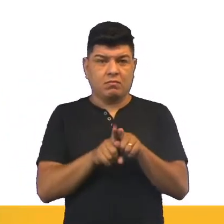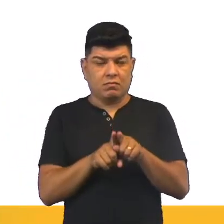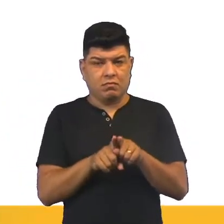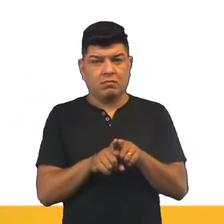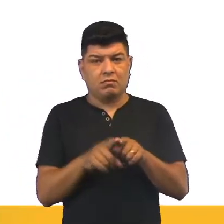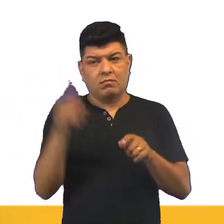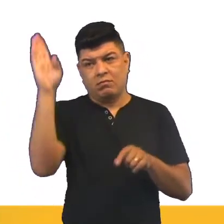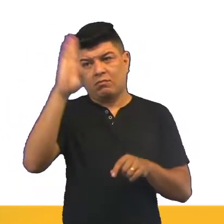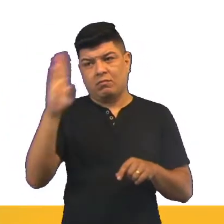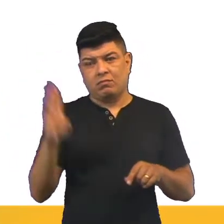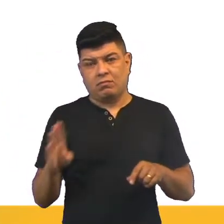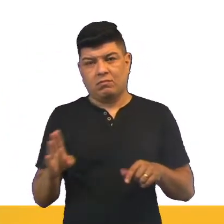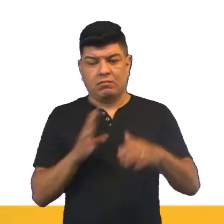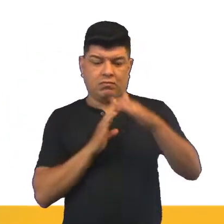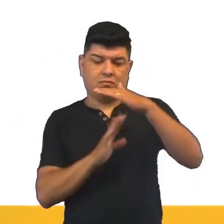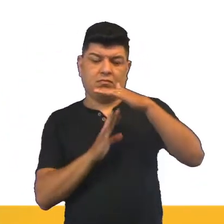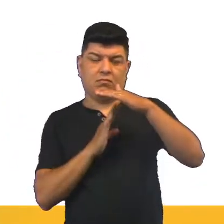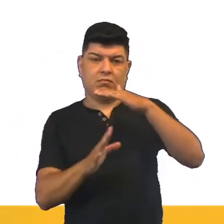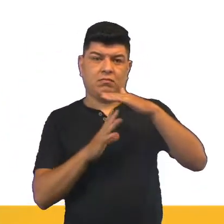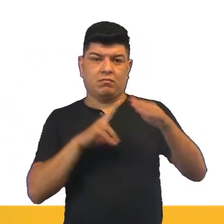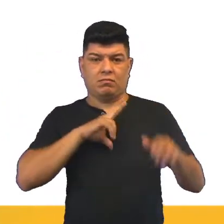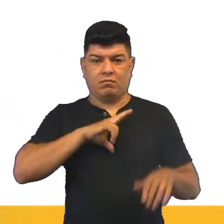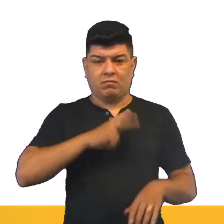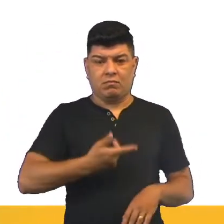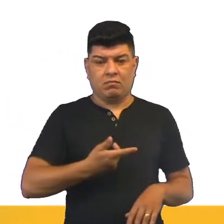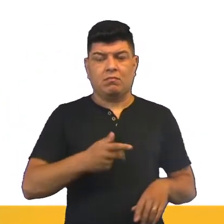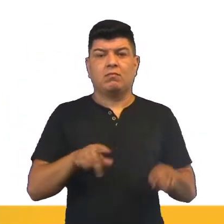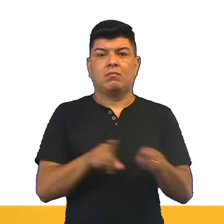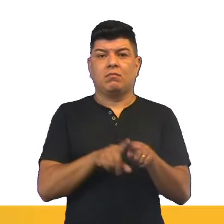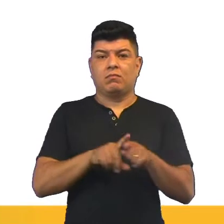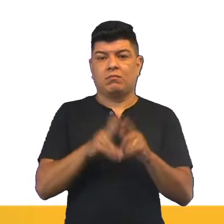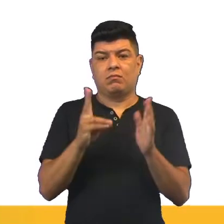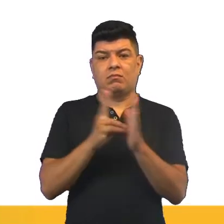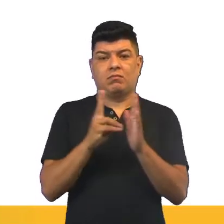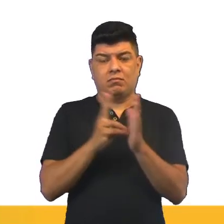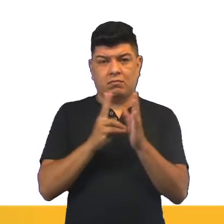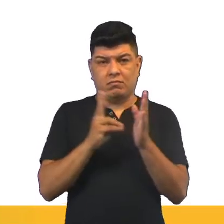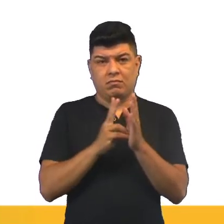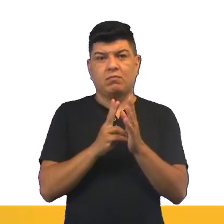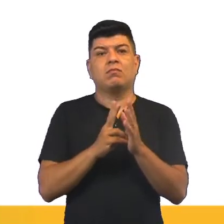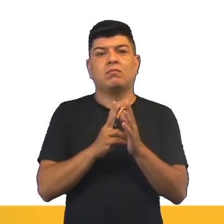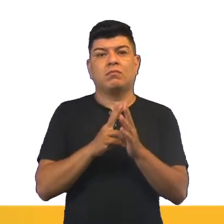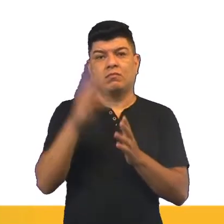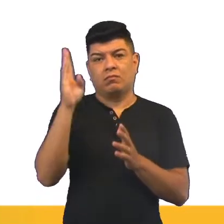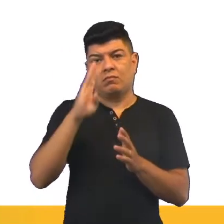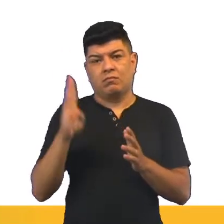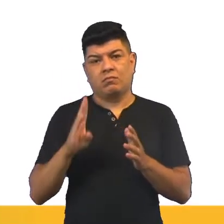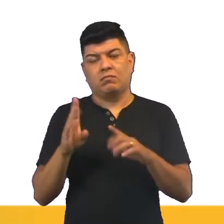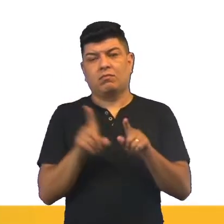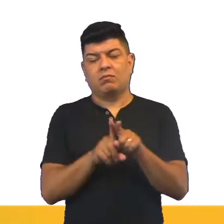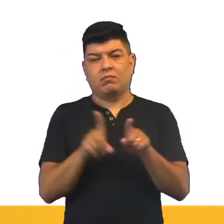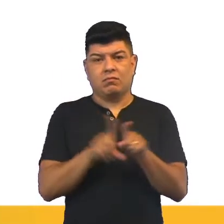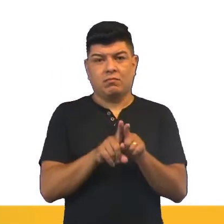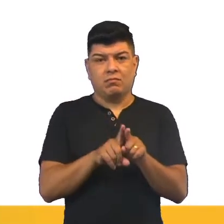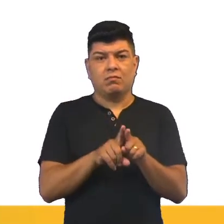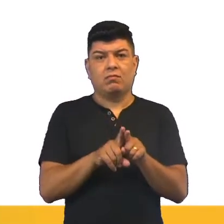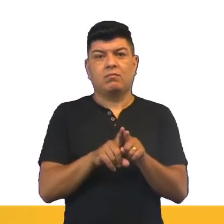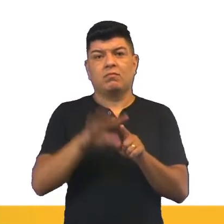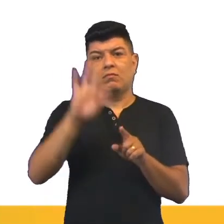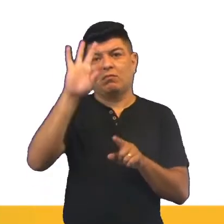o Brasil foi colonizado por Portugal, indígena, os índios brasileiros e